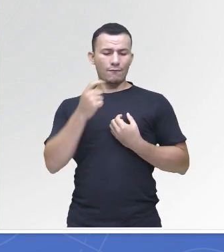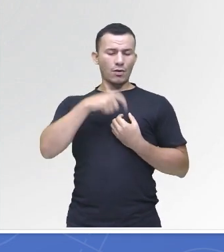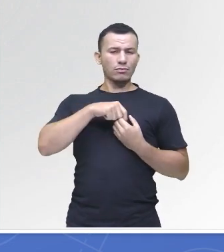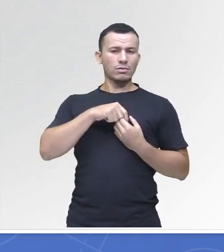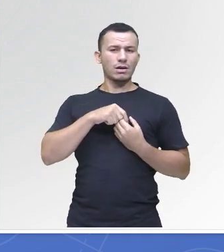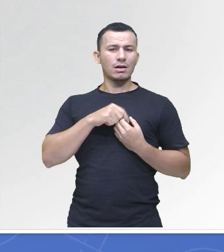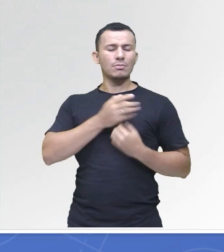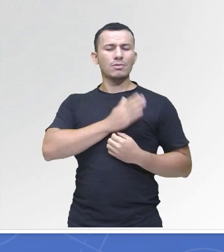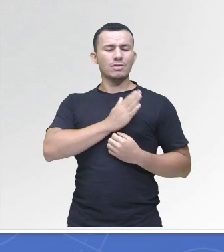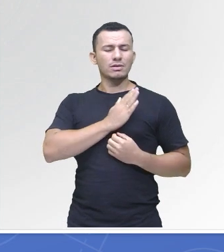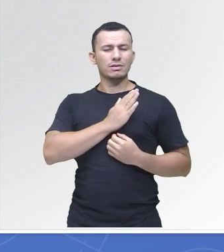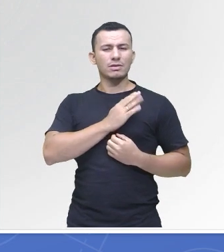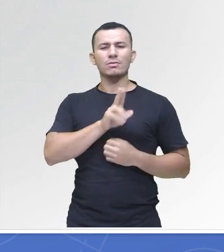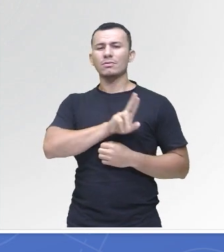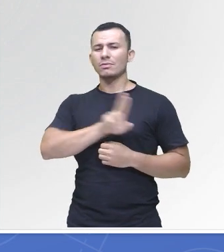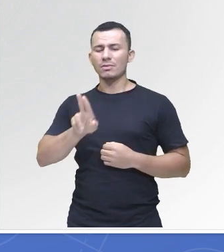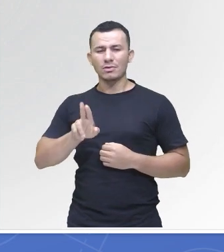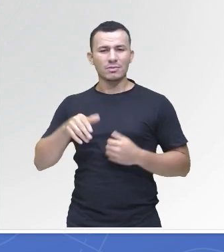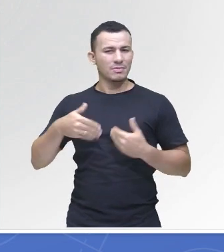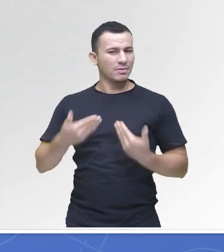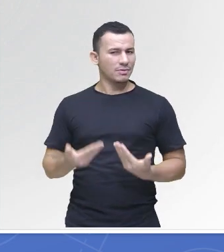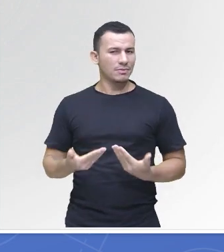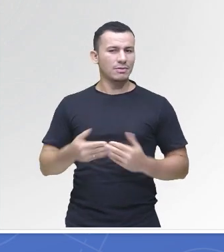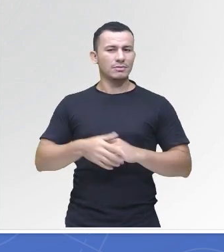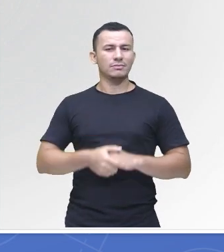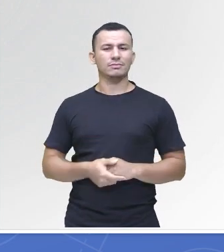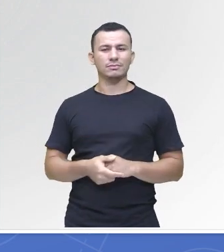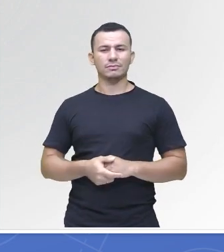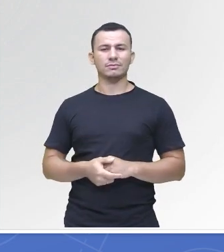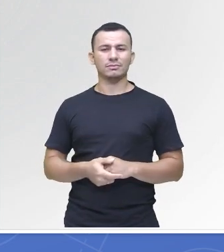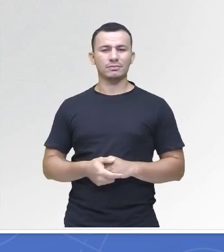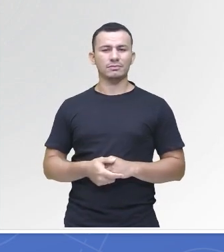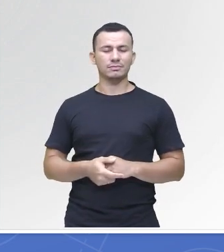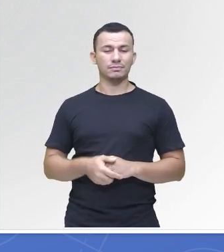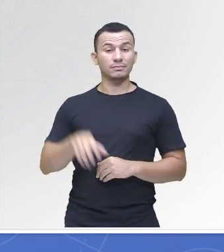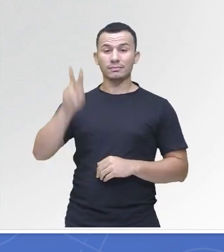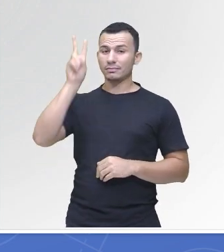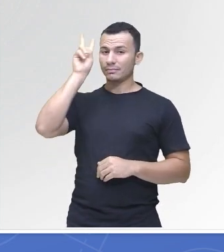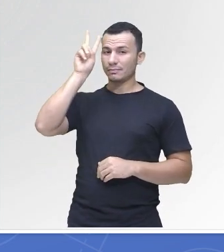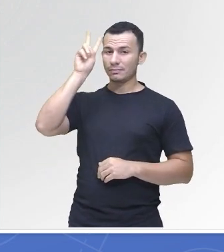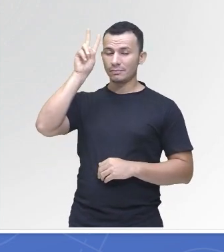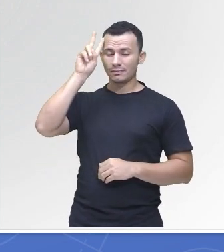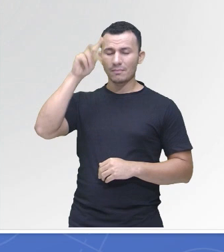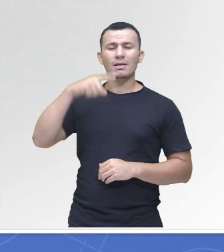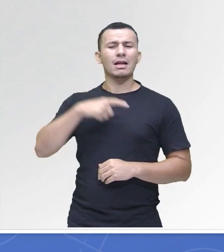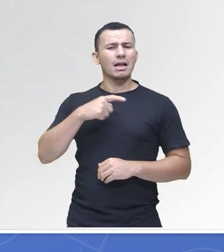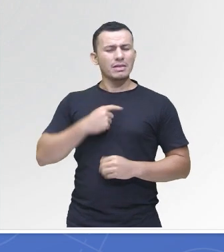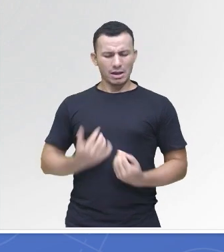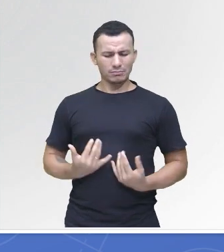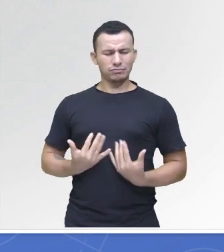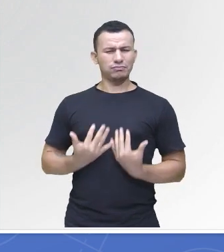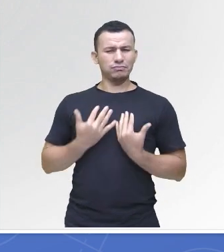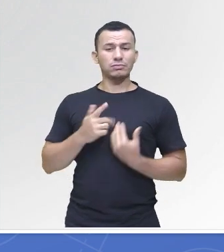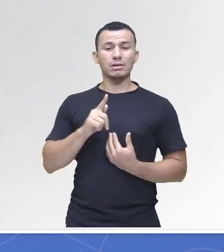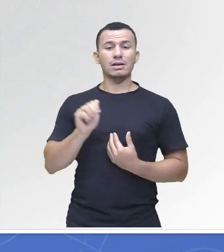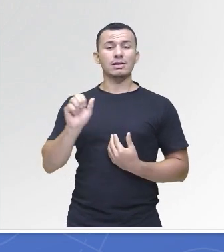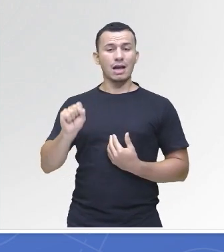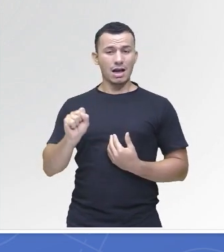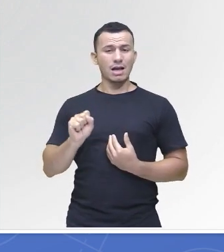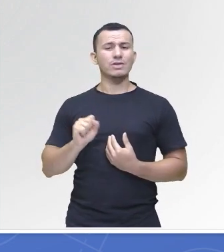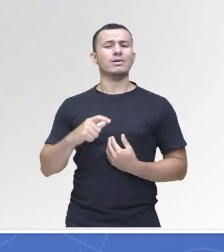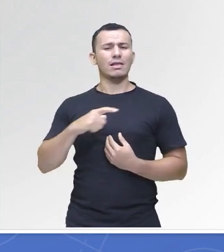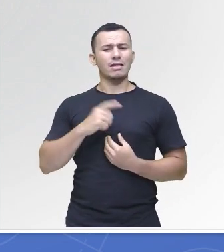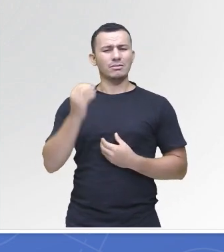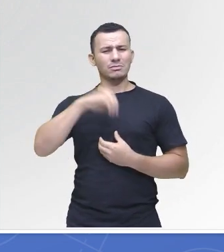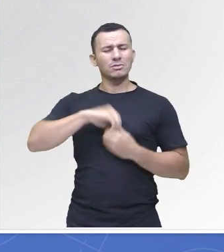vai chegar esse sangue que vem aí do nosso corpo? Lembrando que ele vem carregado aí de gás carbônico, né? Ele já